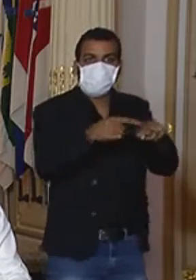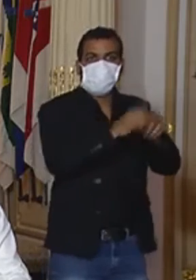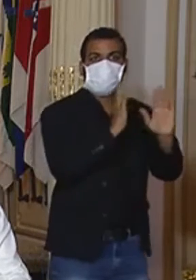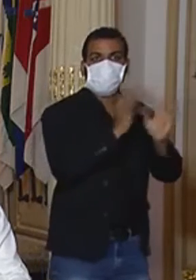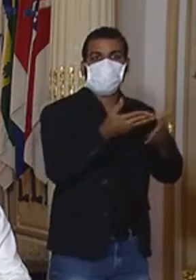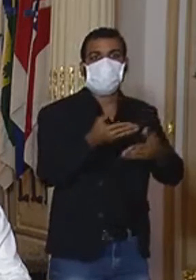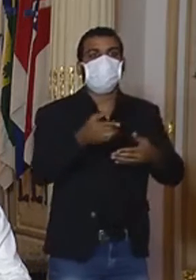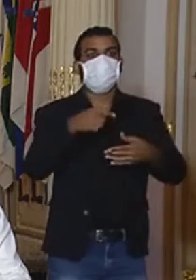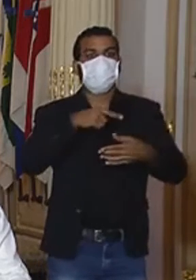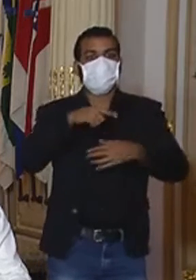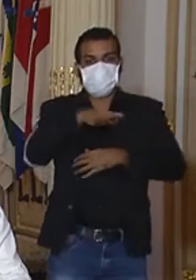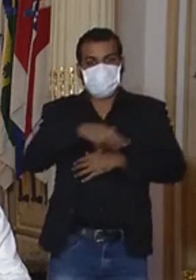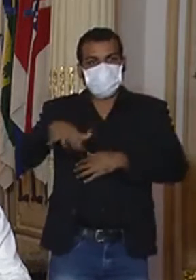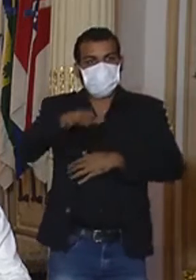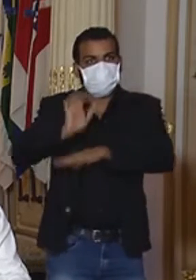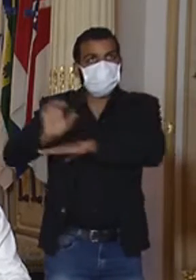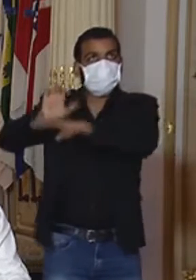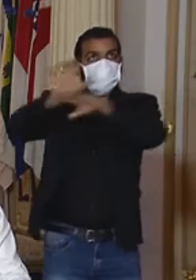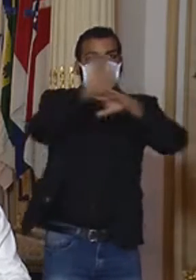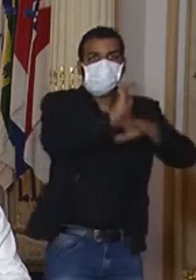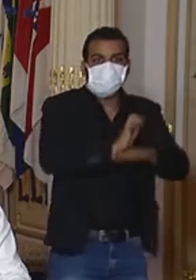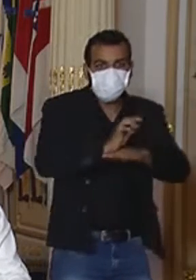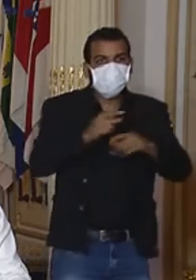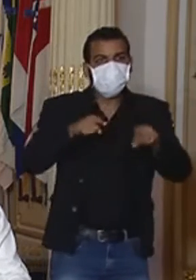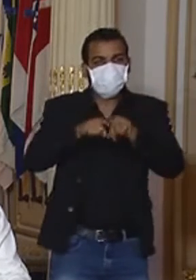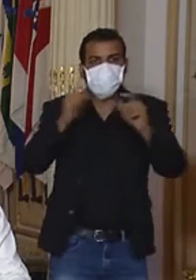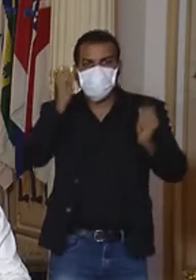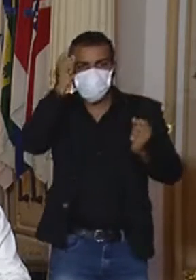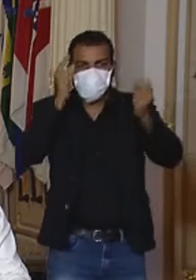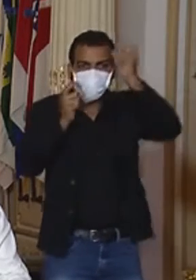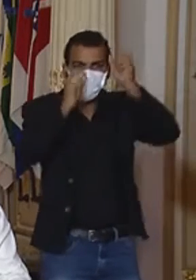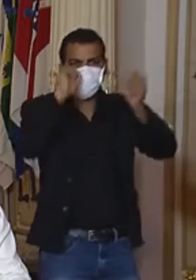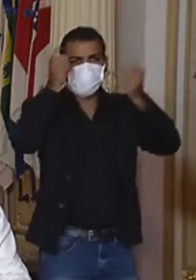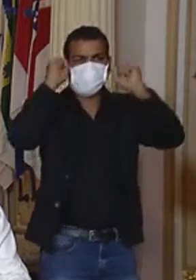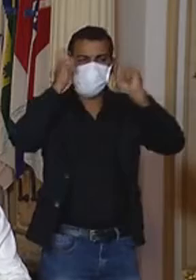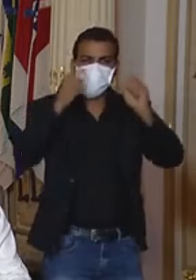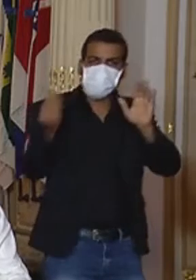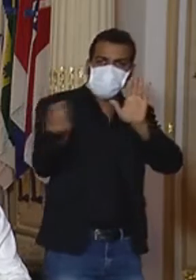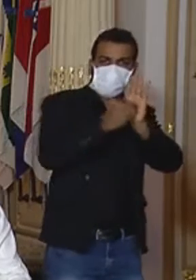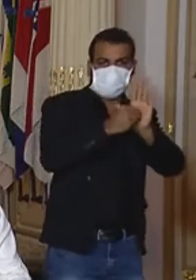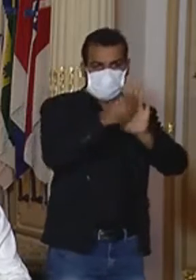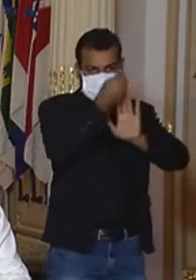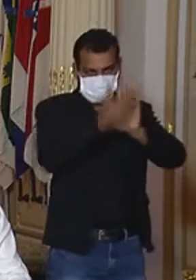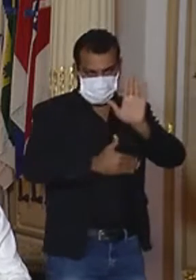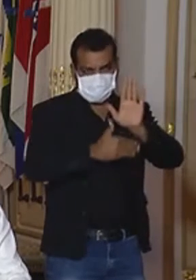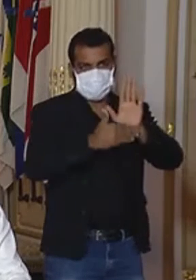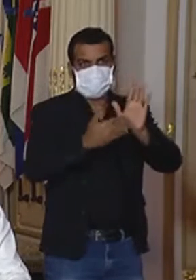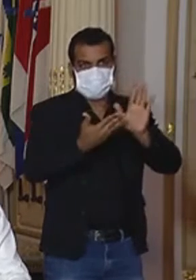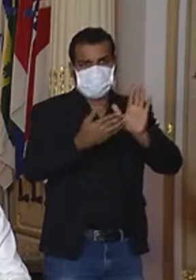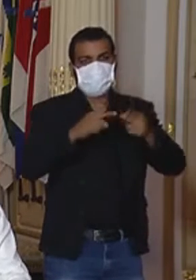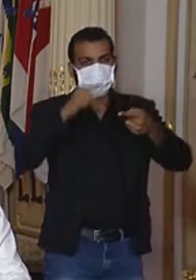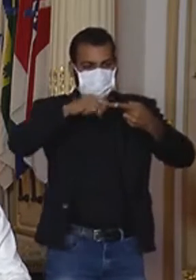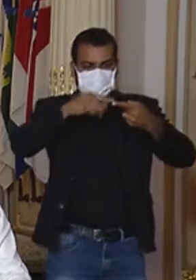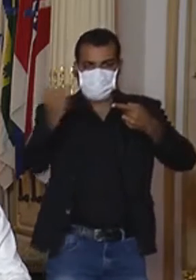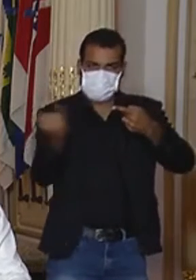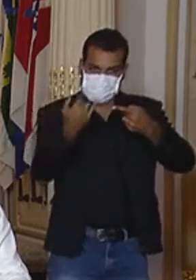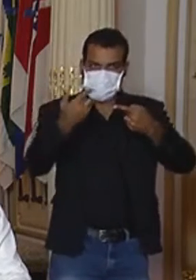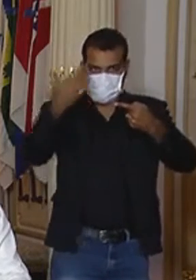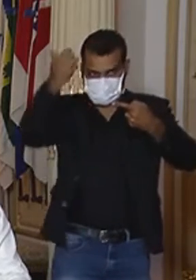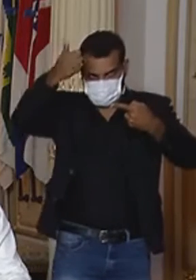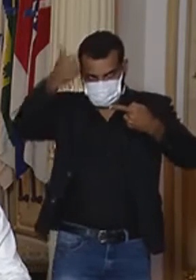das nossas diversas federações do estado relacionados às atividades individuais esse é o primeiro passo